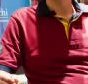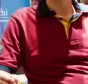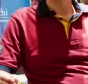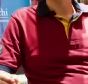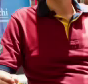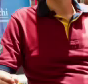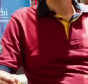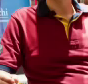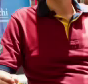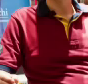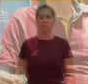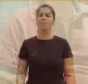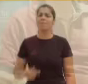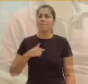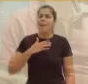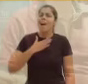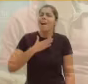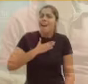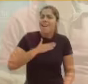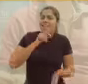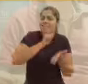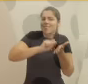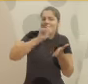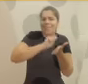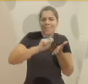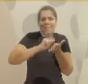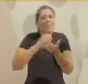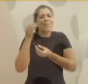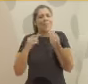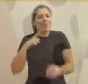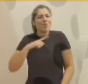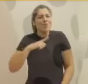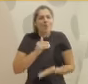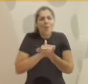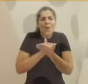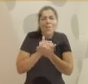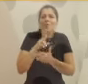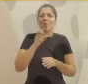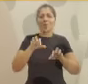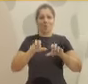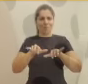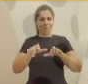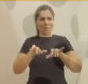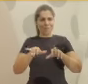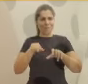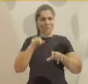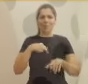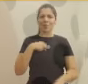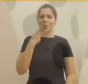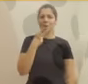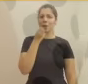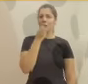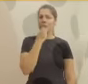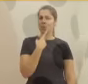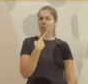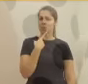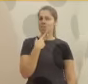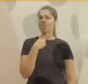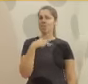dele, Banner, mãe, eu tenho direito. Eu gostava muito de escrever. E como eu tinha começado a usar um computador,